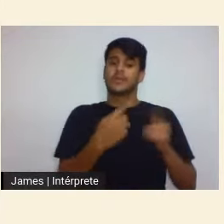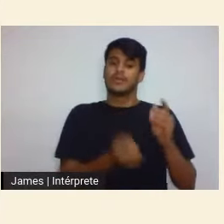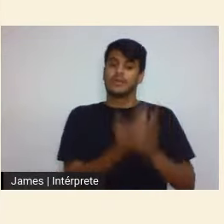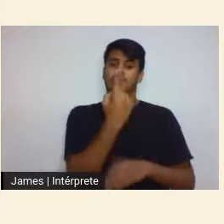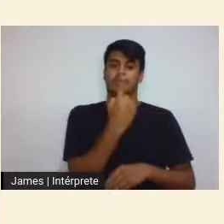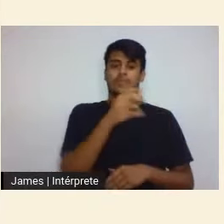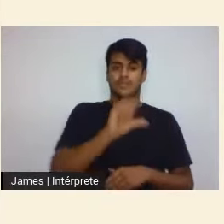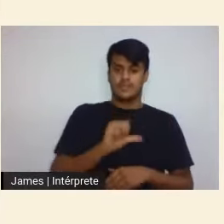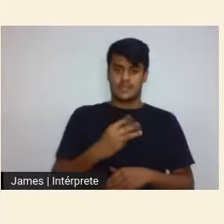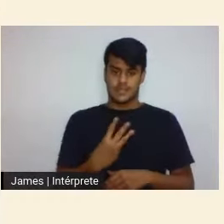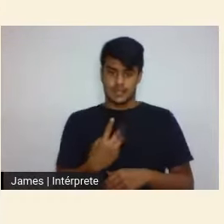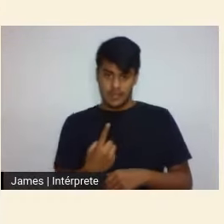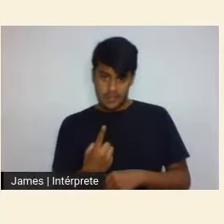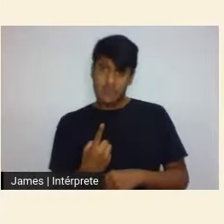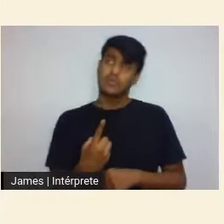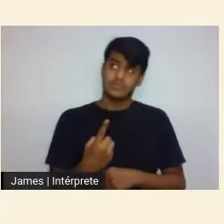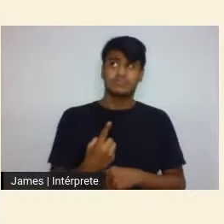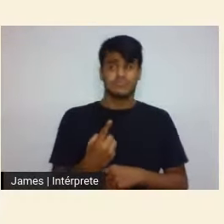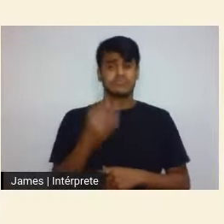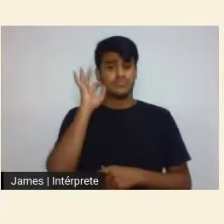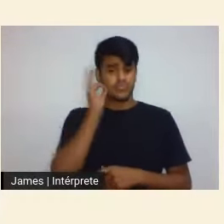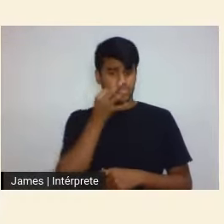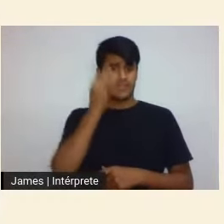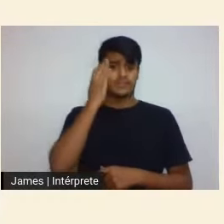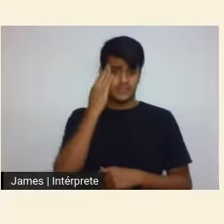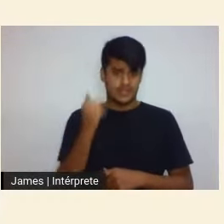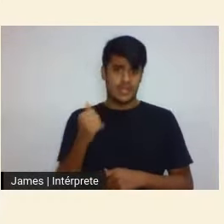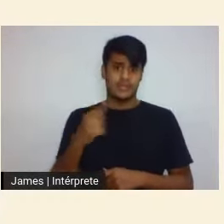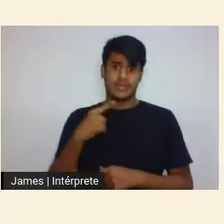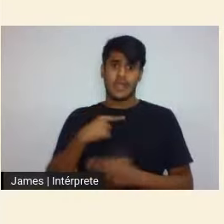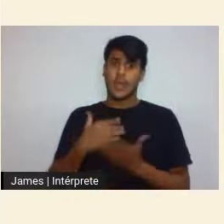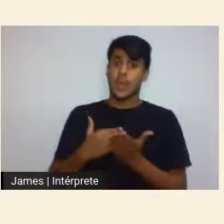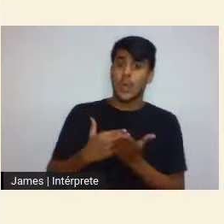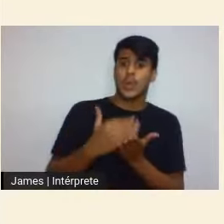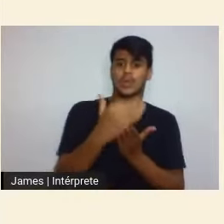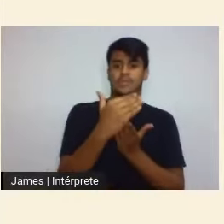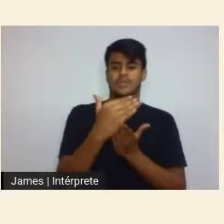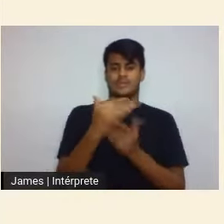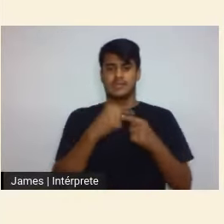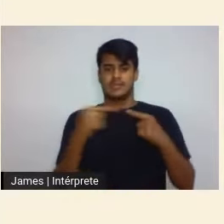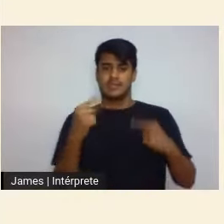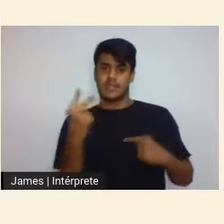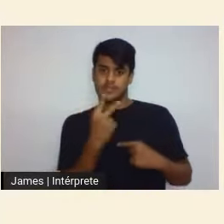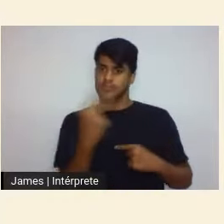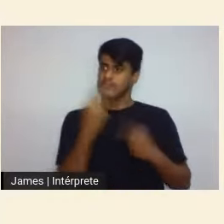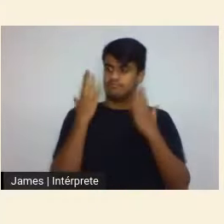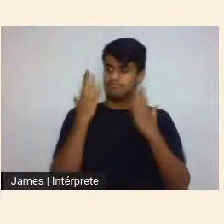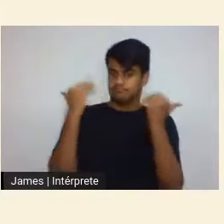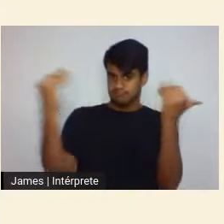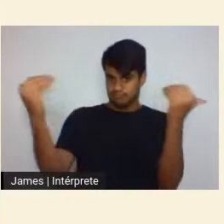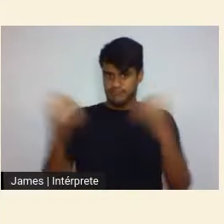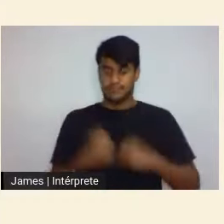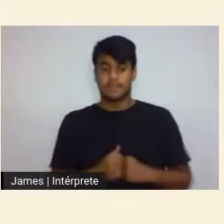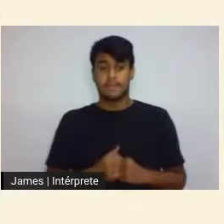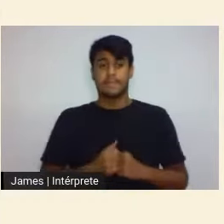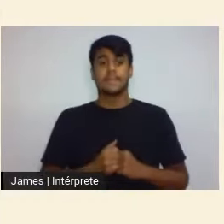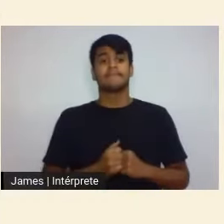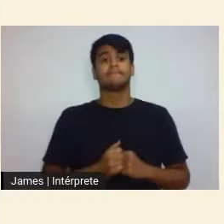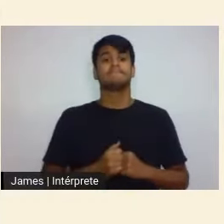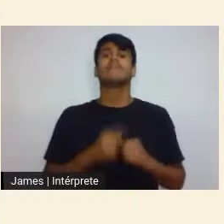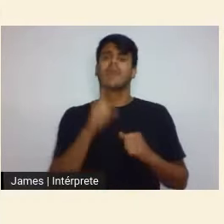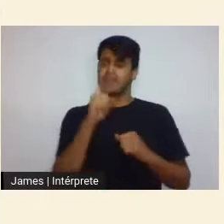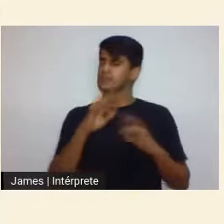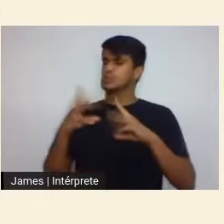quando, de certo modo, já se arrefecia a tempestade vanguardista da Semana de 22. Apesar disto, é unânime